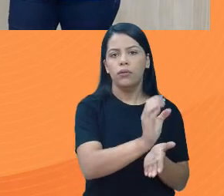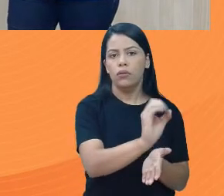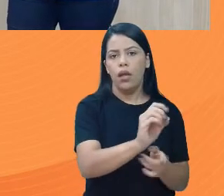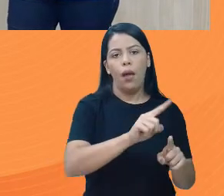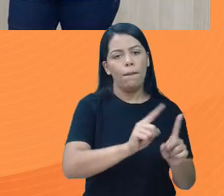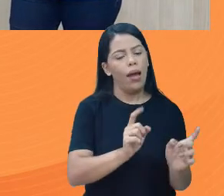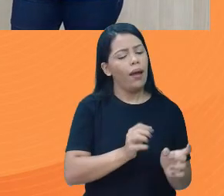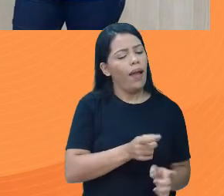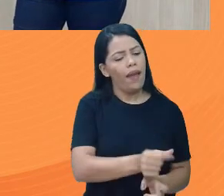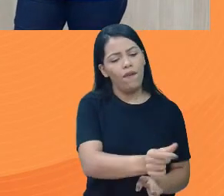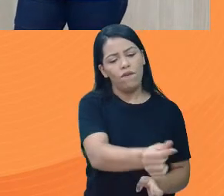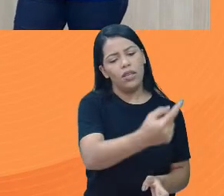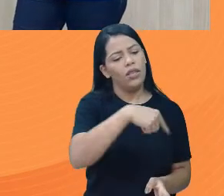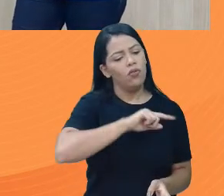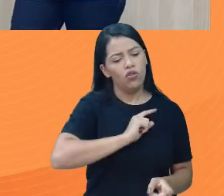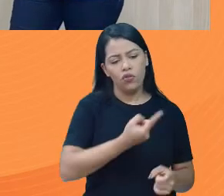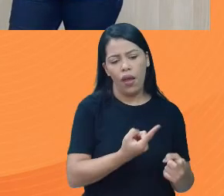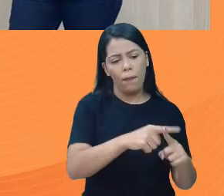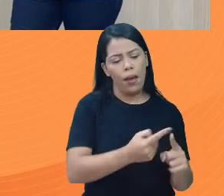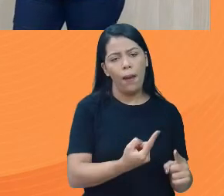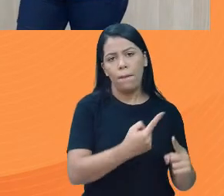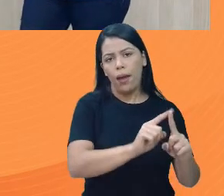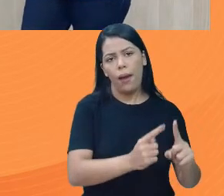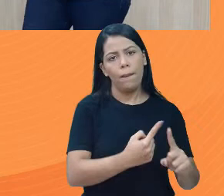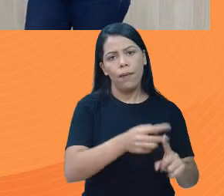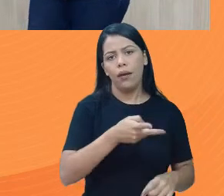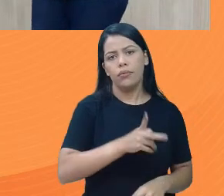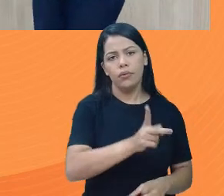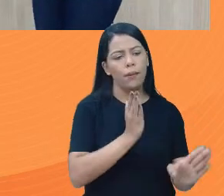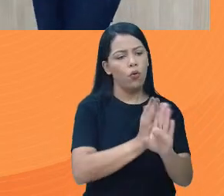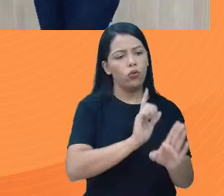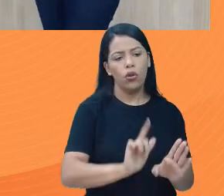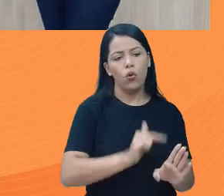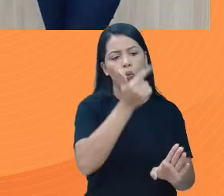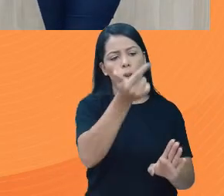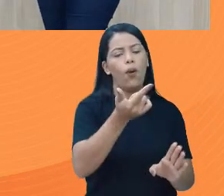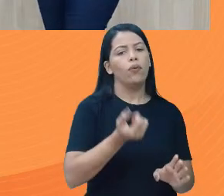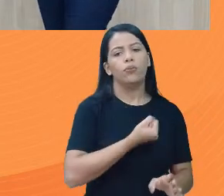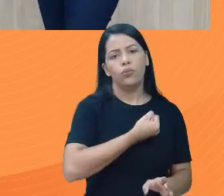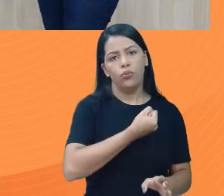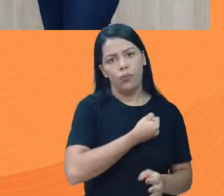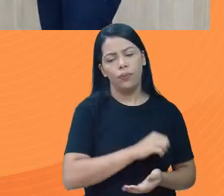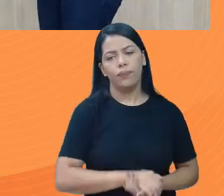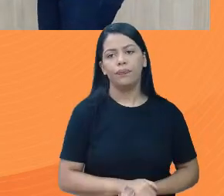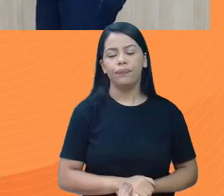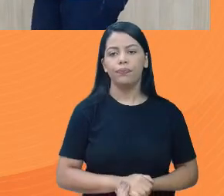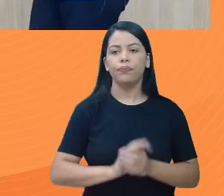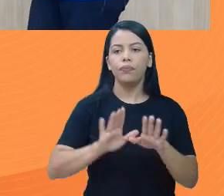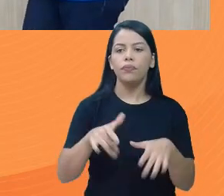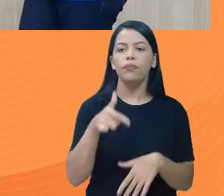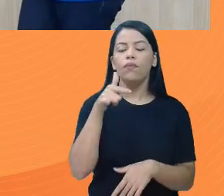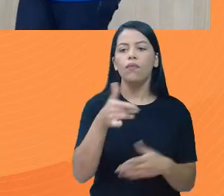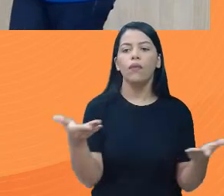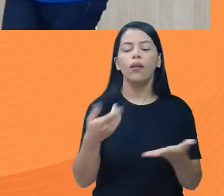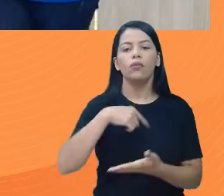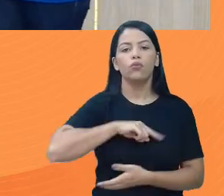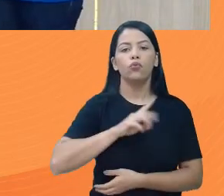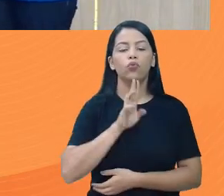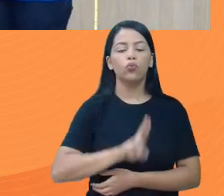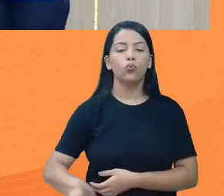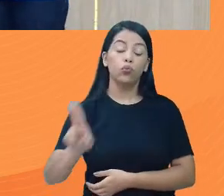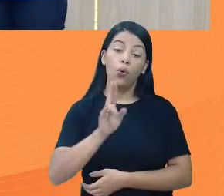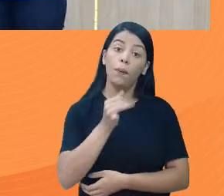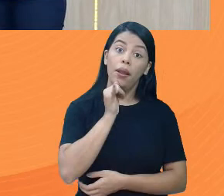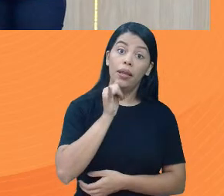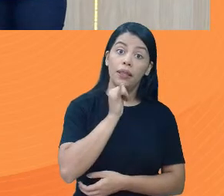infinito, a gente vai multiplicando e achando sempre o próximo múltiplo daquele valor. Aqui a gente utilizou o exemplo do número